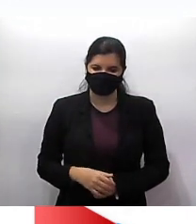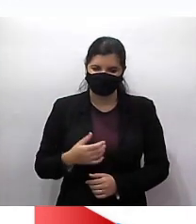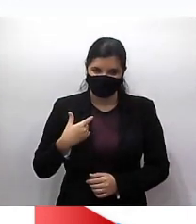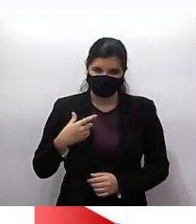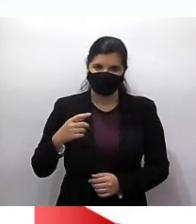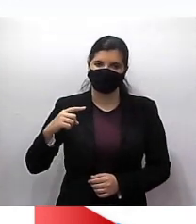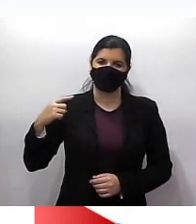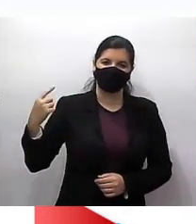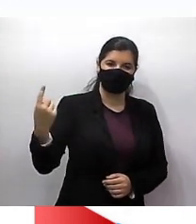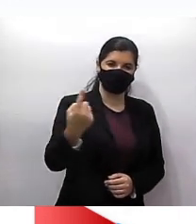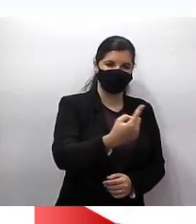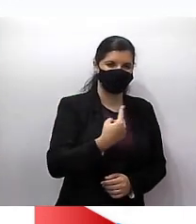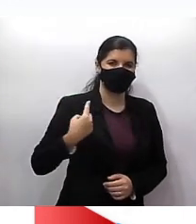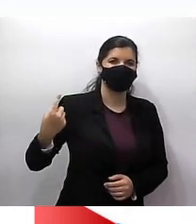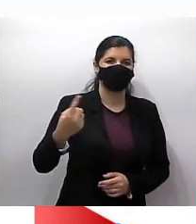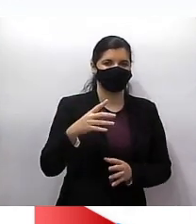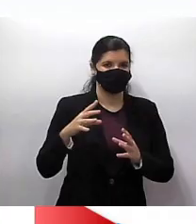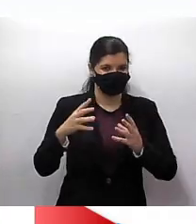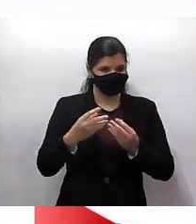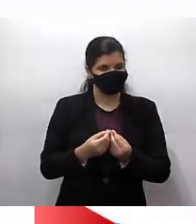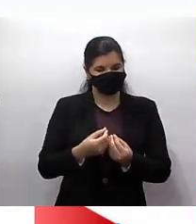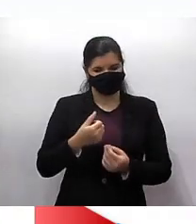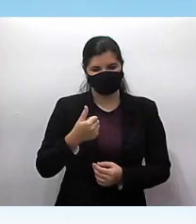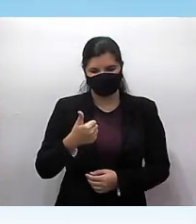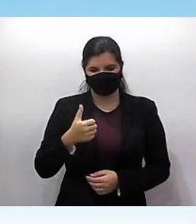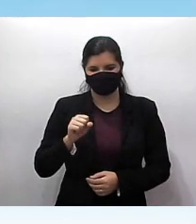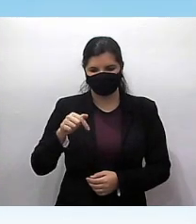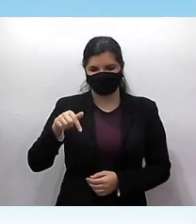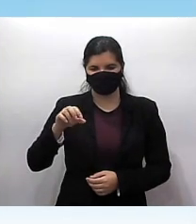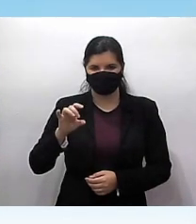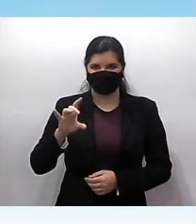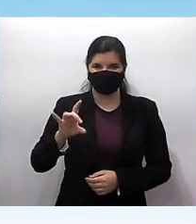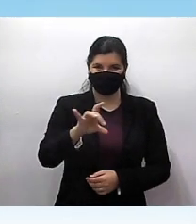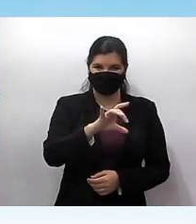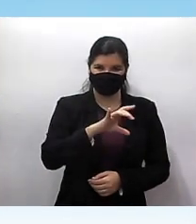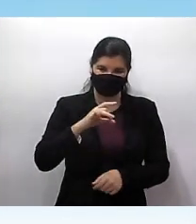tudo isso aí, ok? Então, a cada treino,